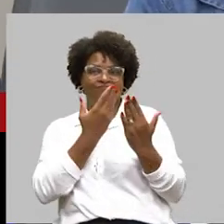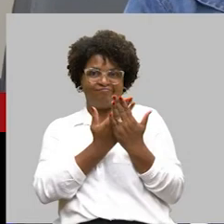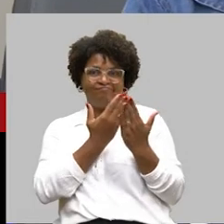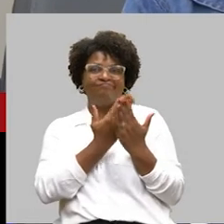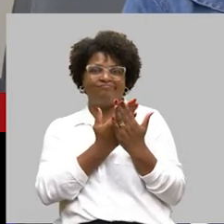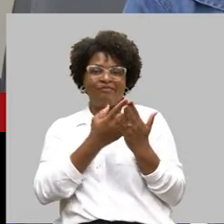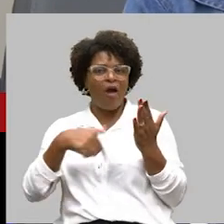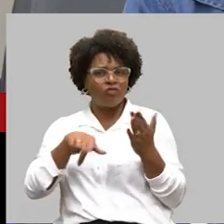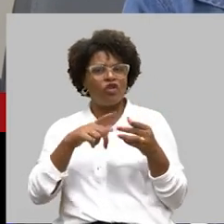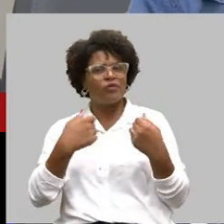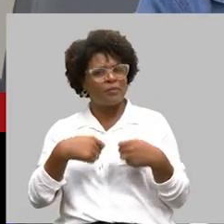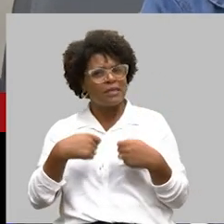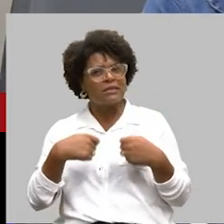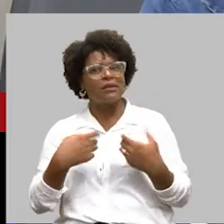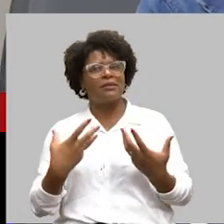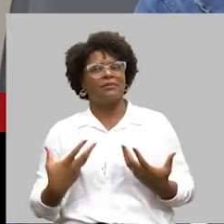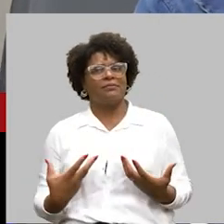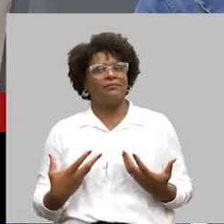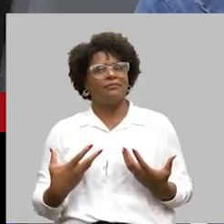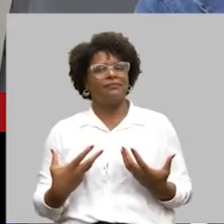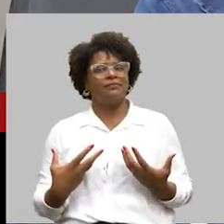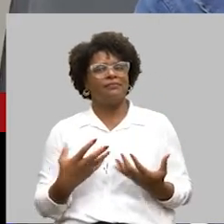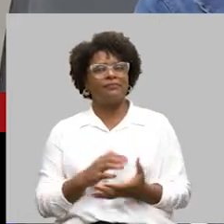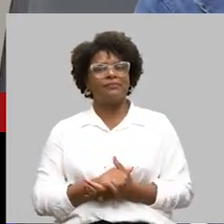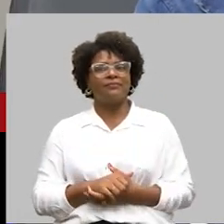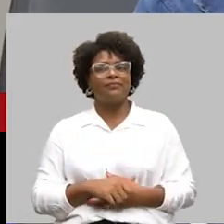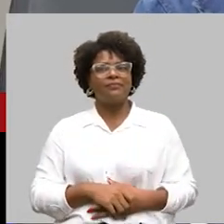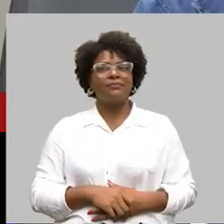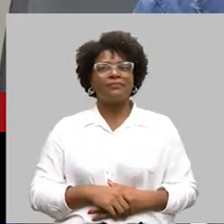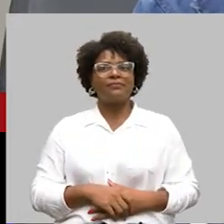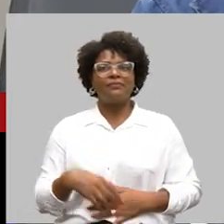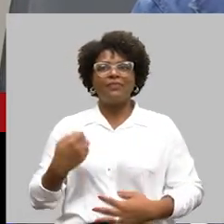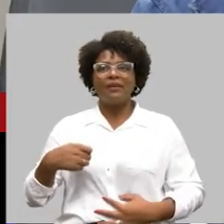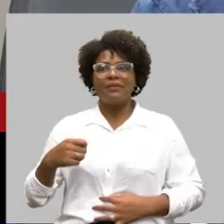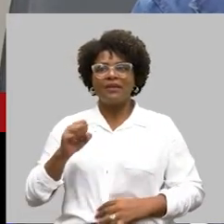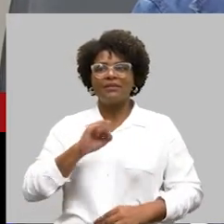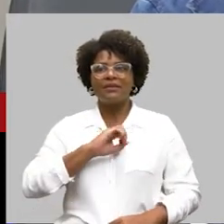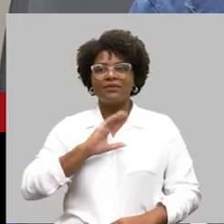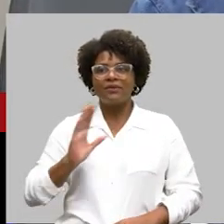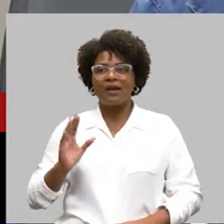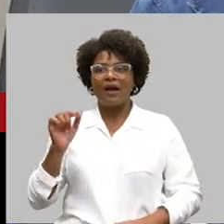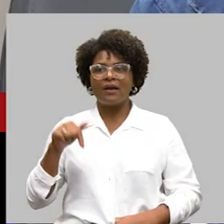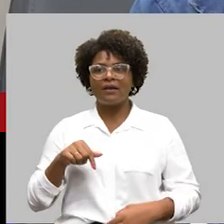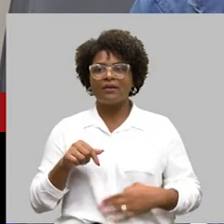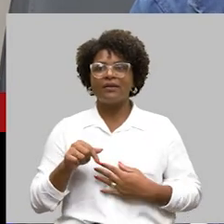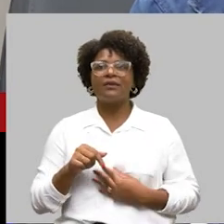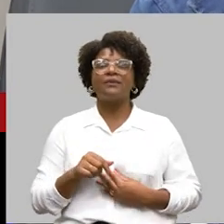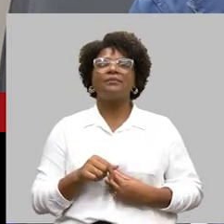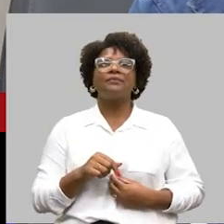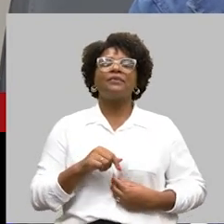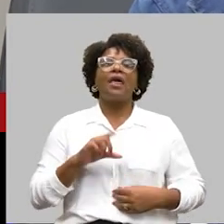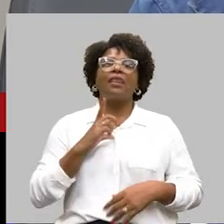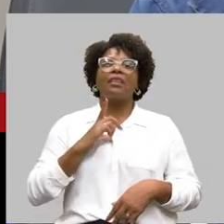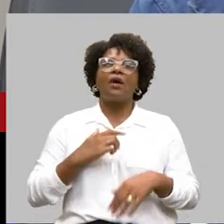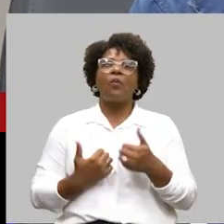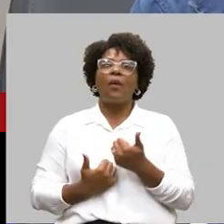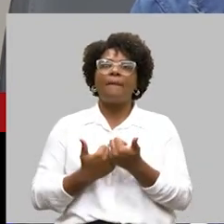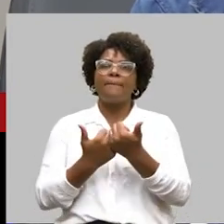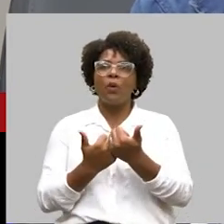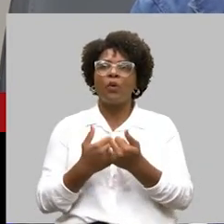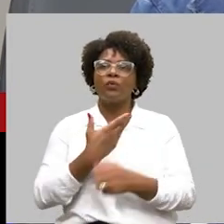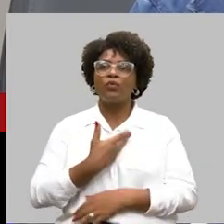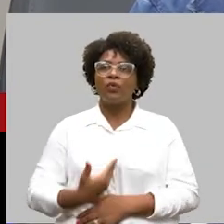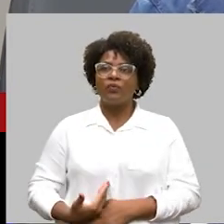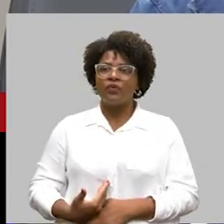queria deixar mais claro sobre isso que a gente precisa desse apoio do governo não só paraa merenda escolar mas em todos os outros